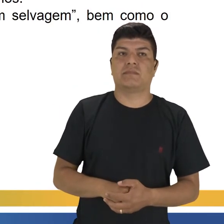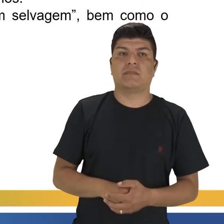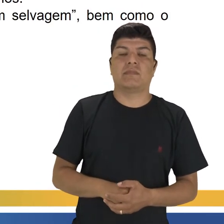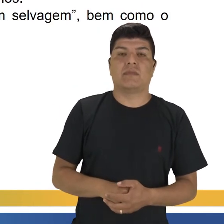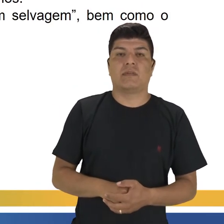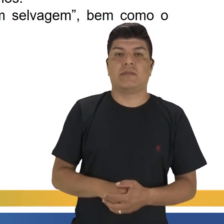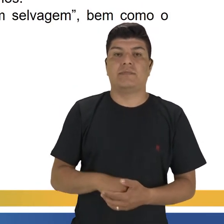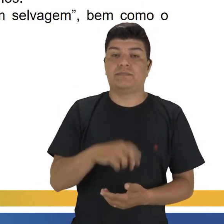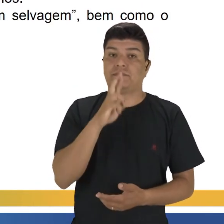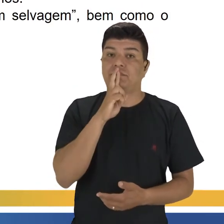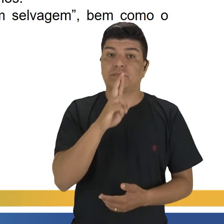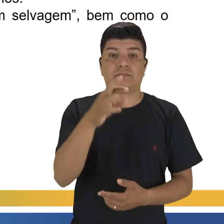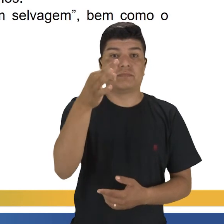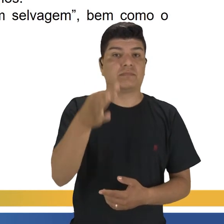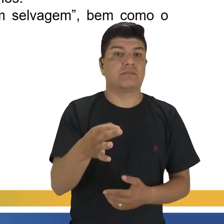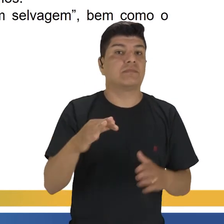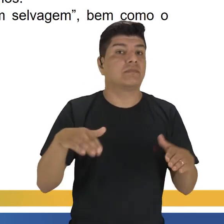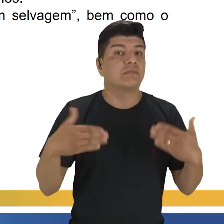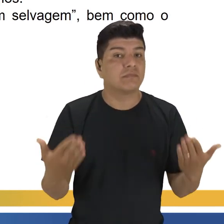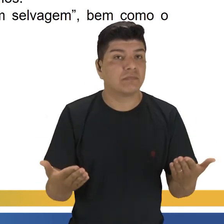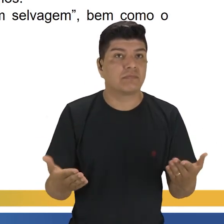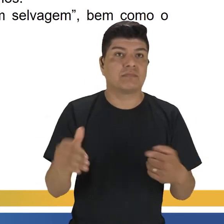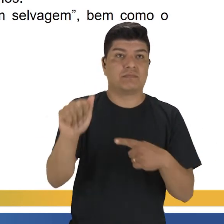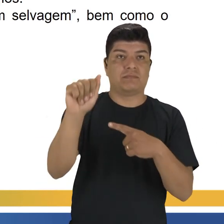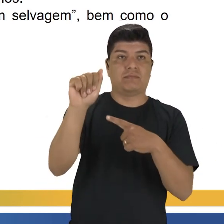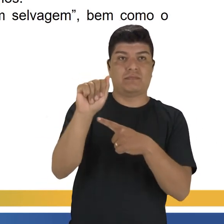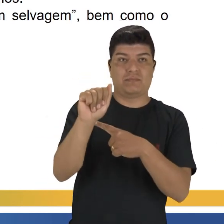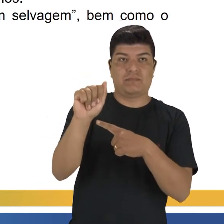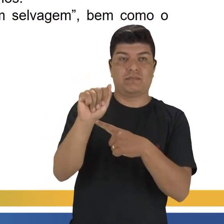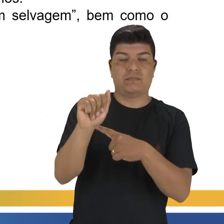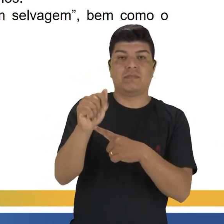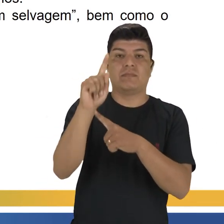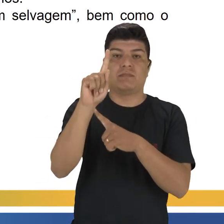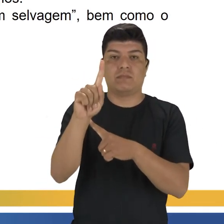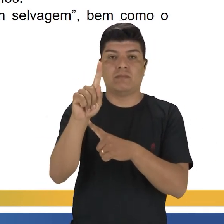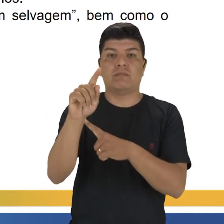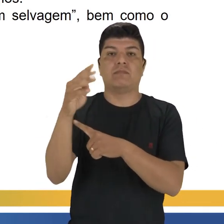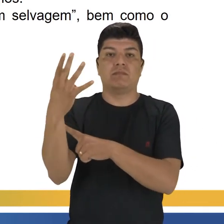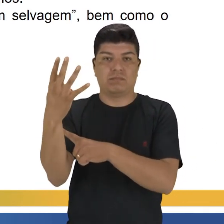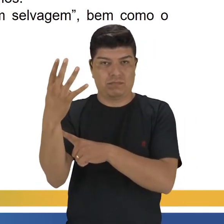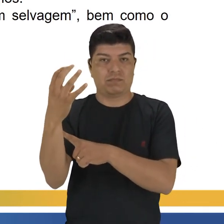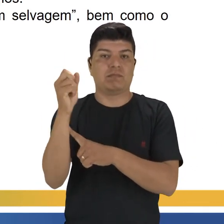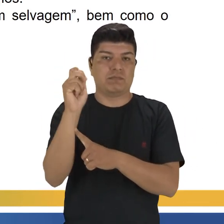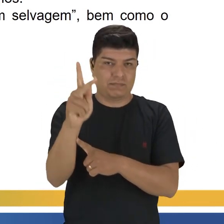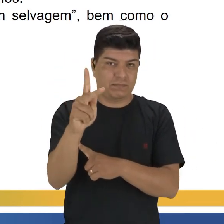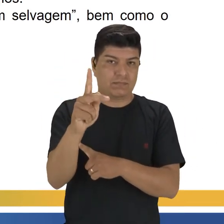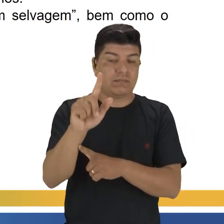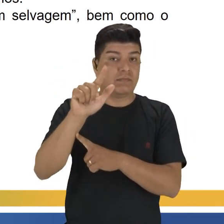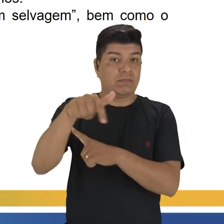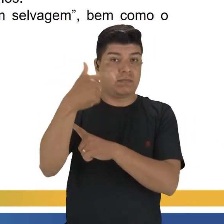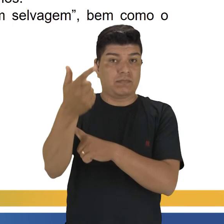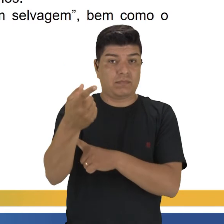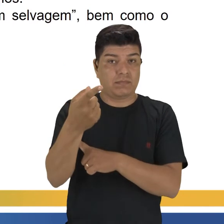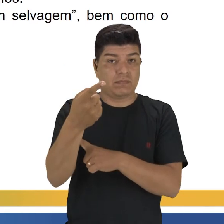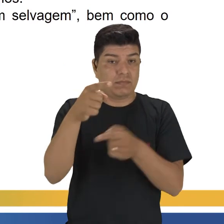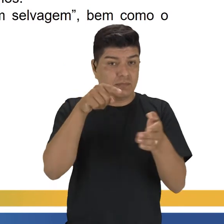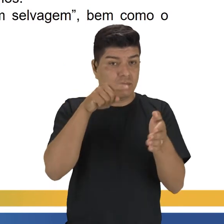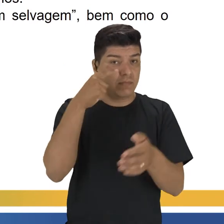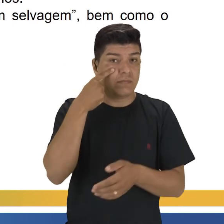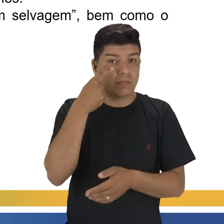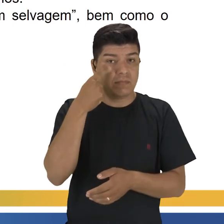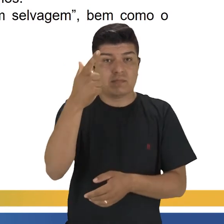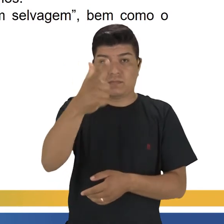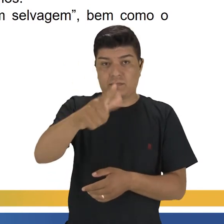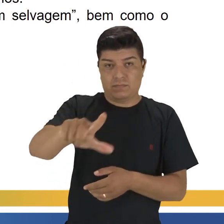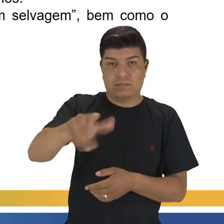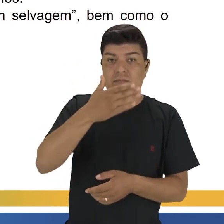o seguinte: as respostas corretas é a assertiva 1 e 4, tá bom? Depois vocês revejam cada questão